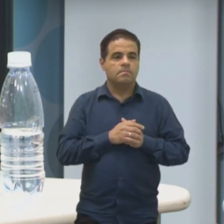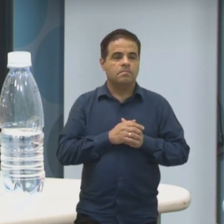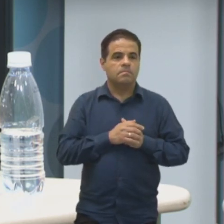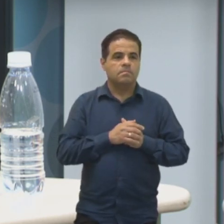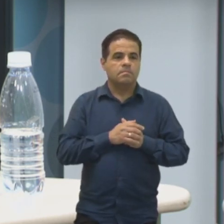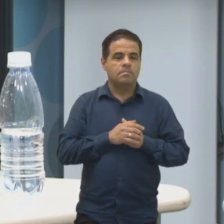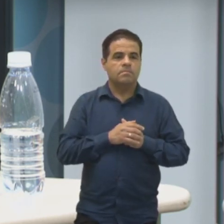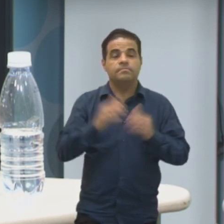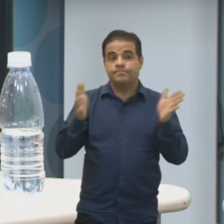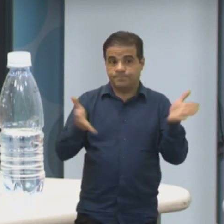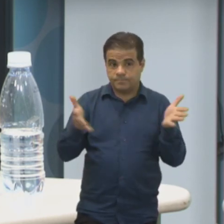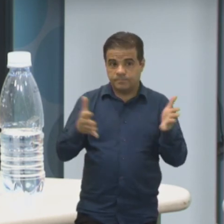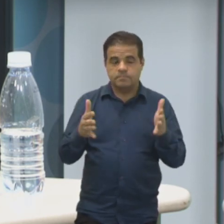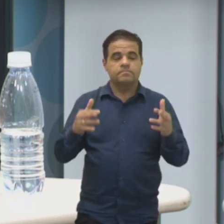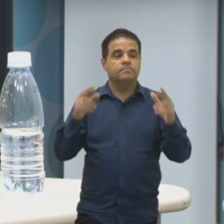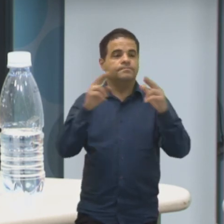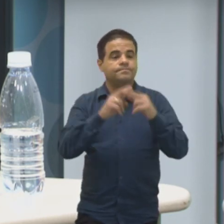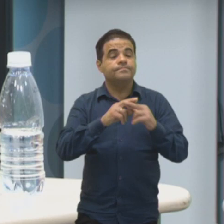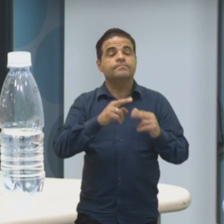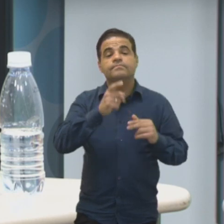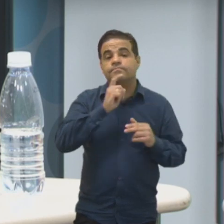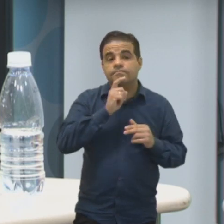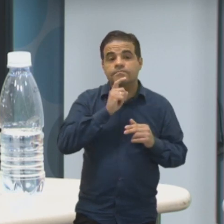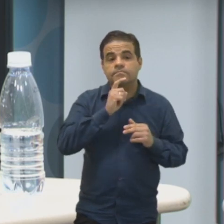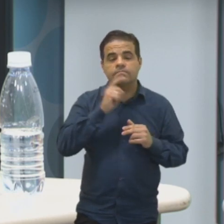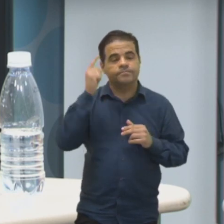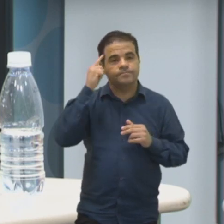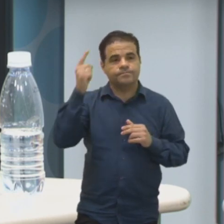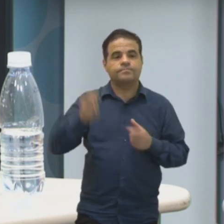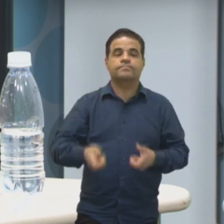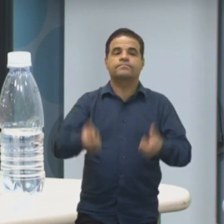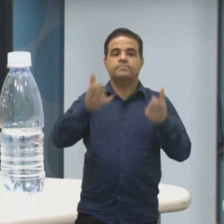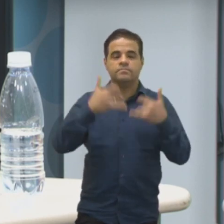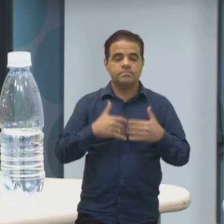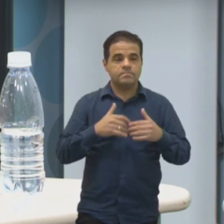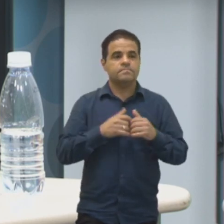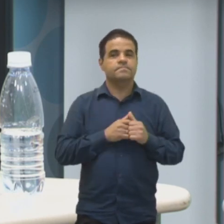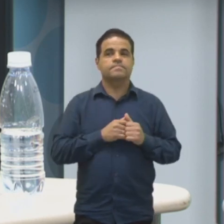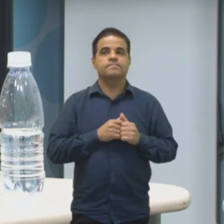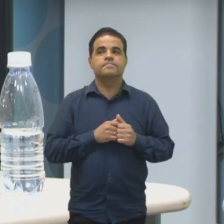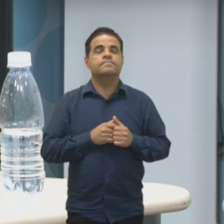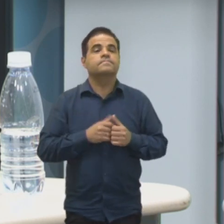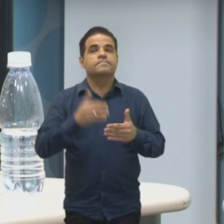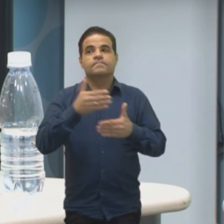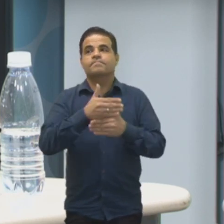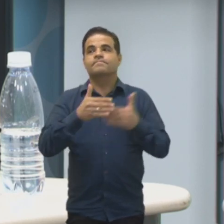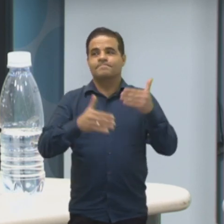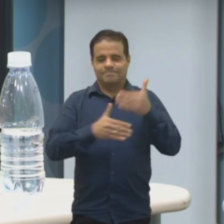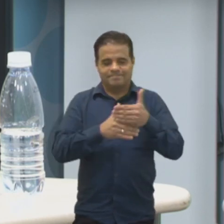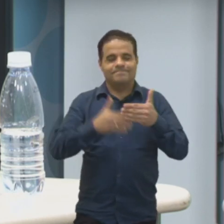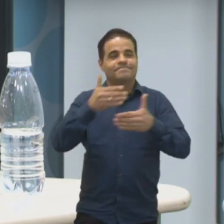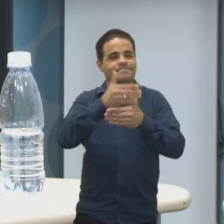momento rede, tá? Do professor Ronaldo. O slide... Isso.